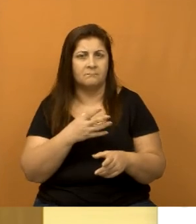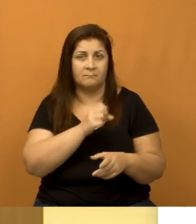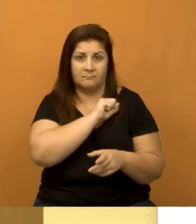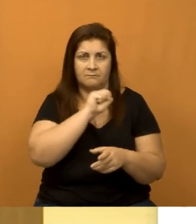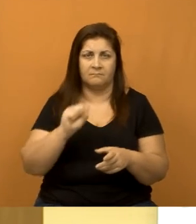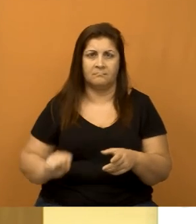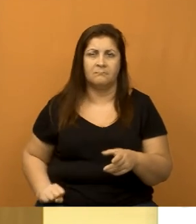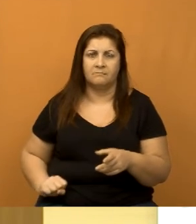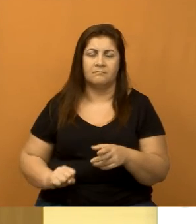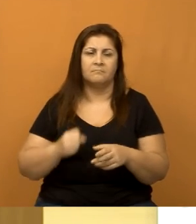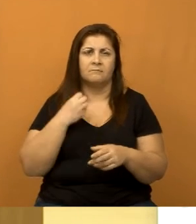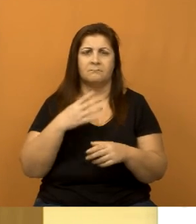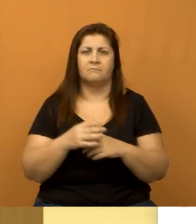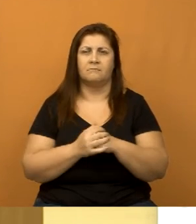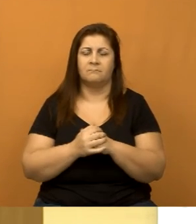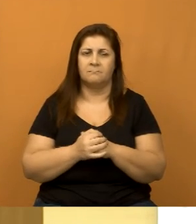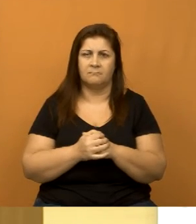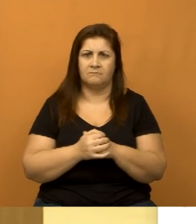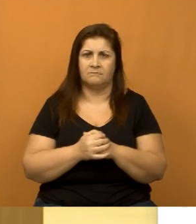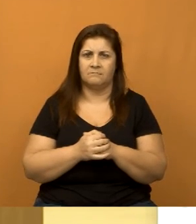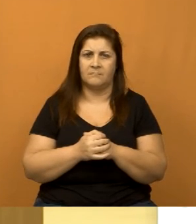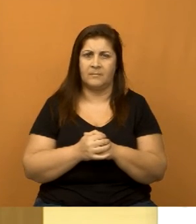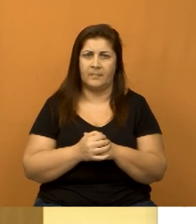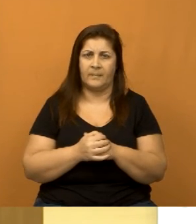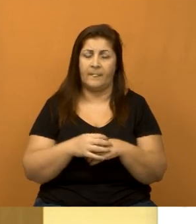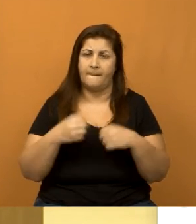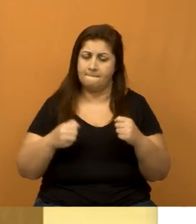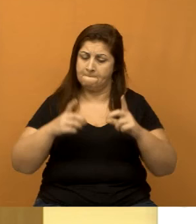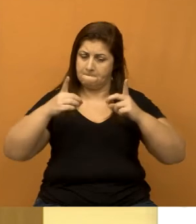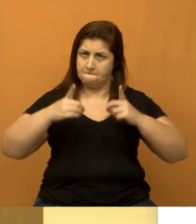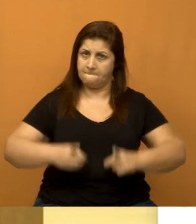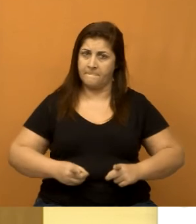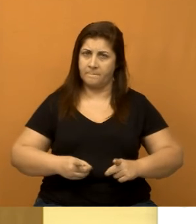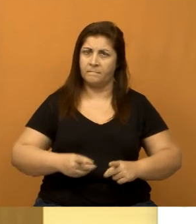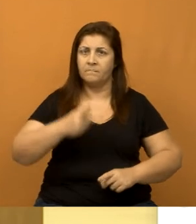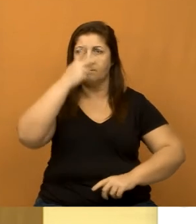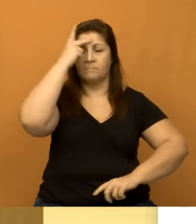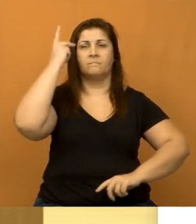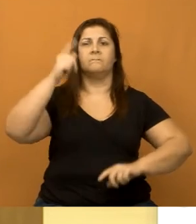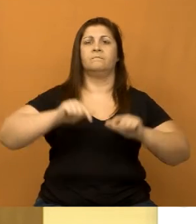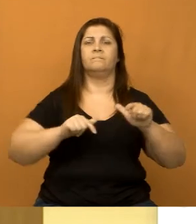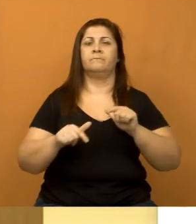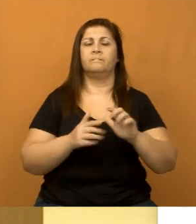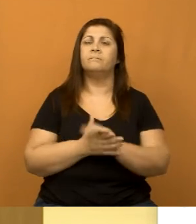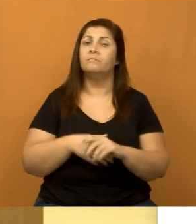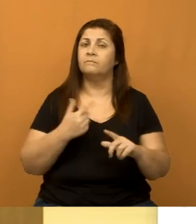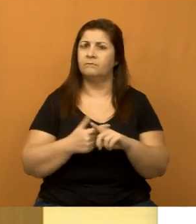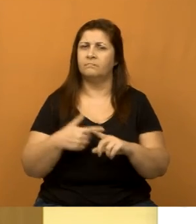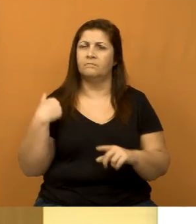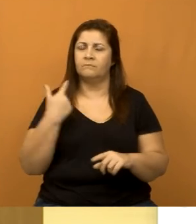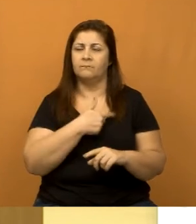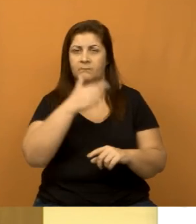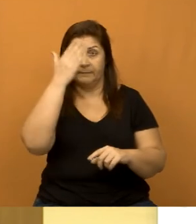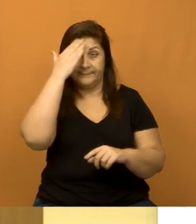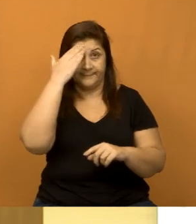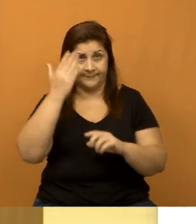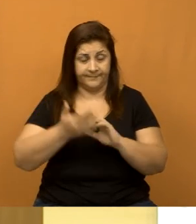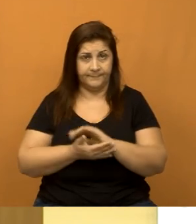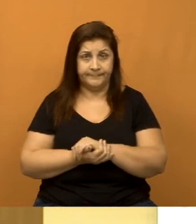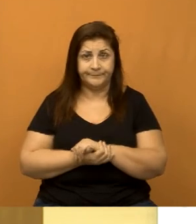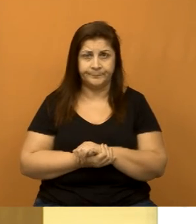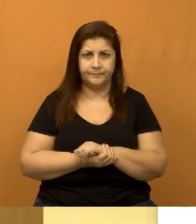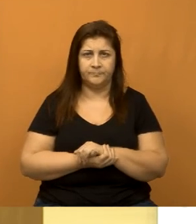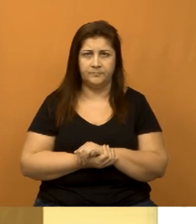caminho do desenvolvimento do nosso país. É isso que vai dar dignidade ao trabalhador, porque nós bem sabemos aqui na Câmara Municipal